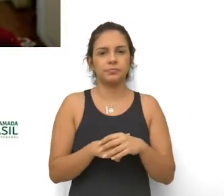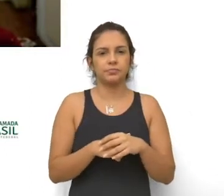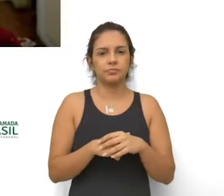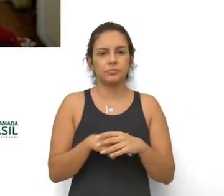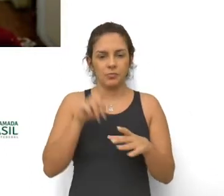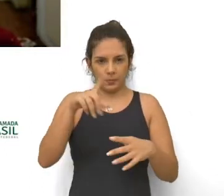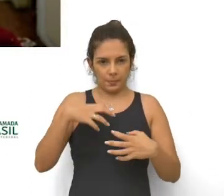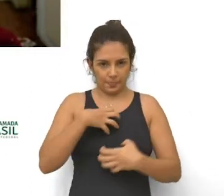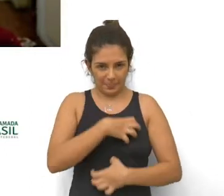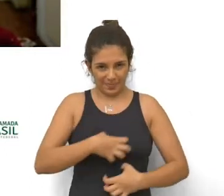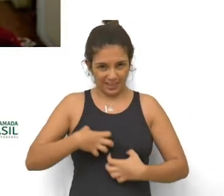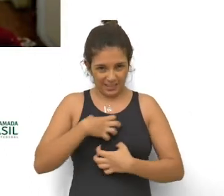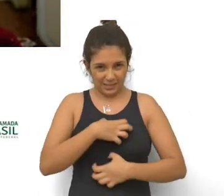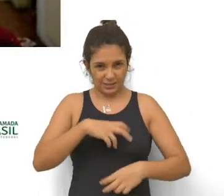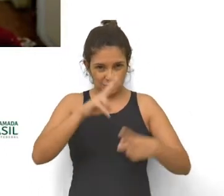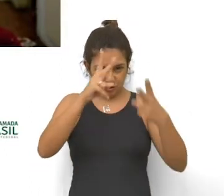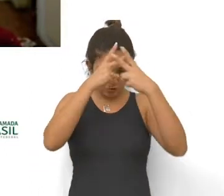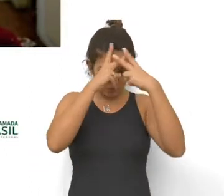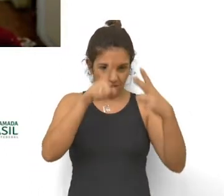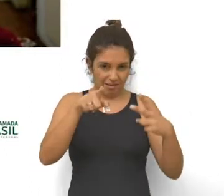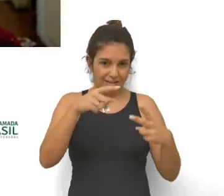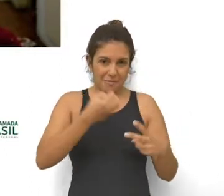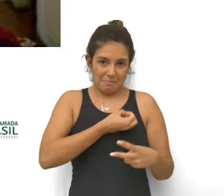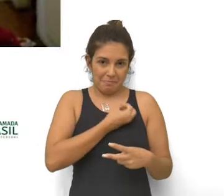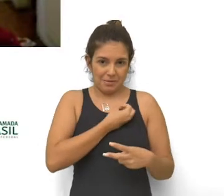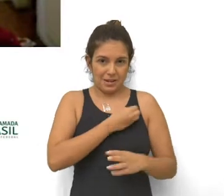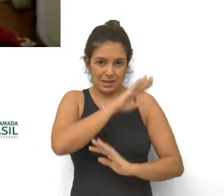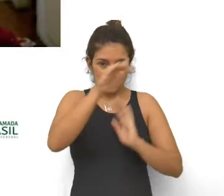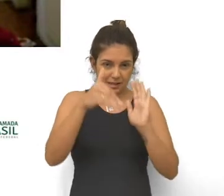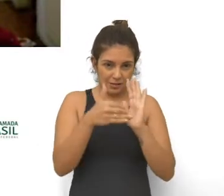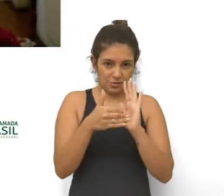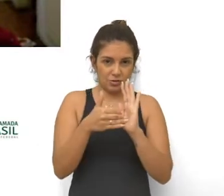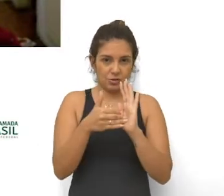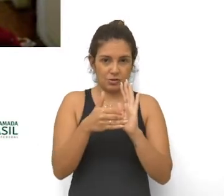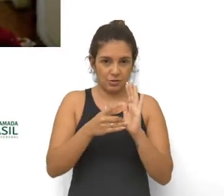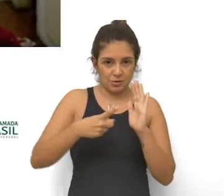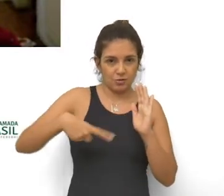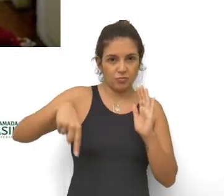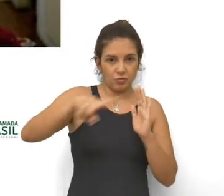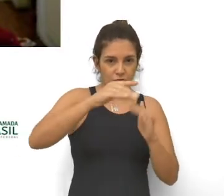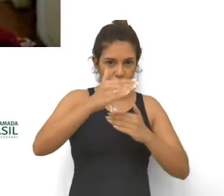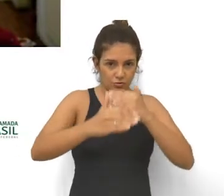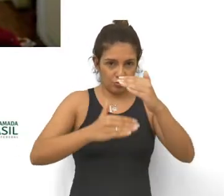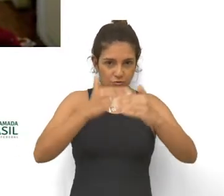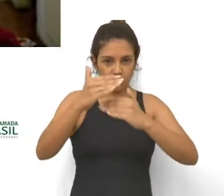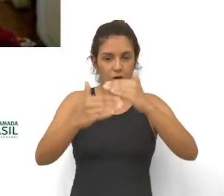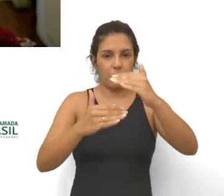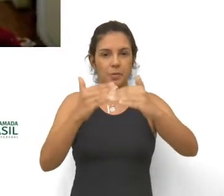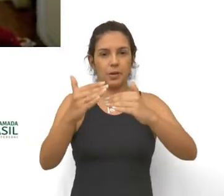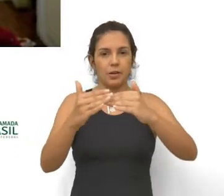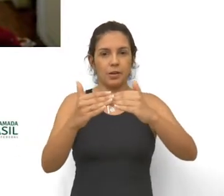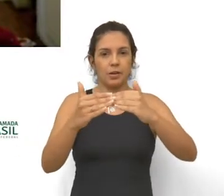um sentimento presente em toda essa etapa, desde o momento